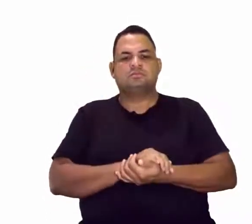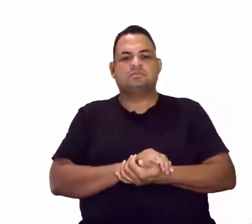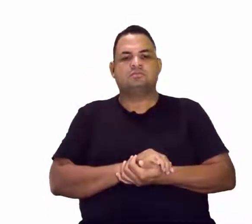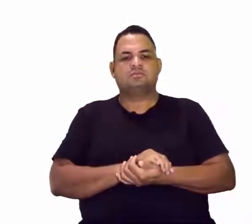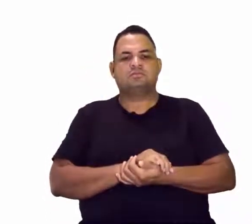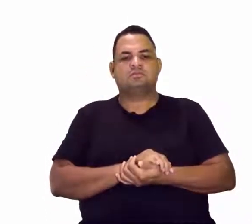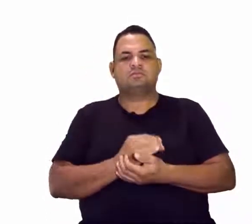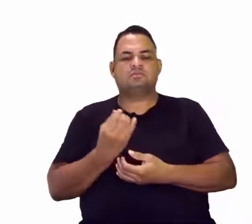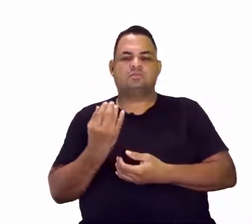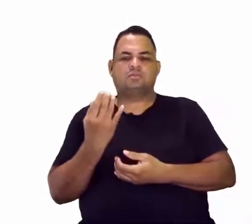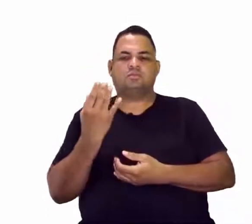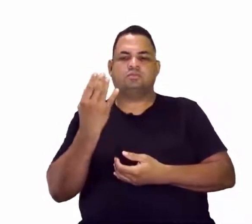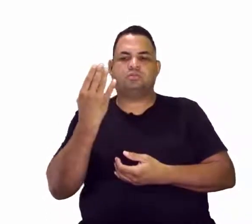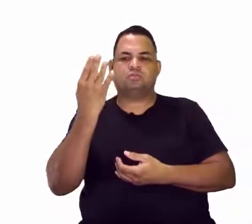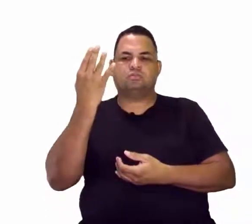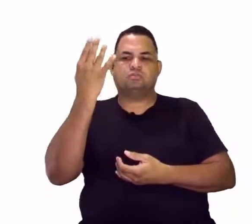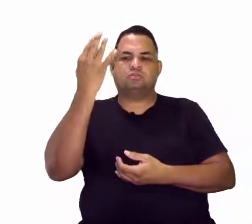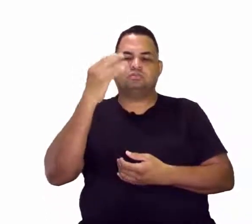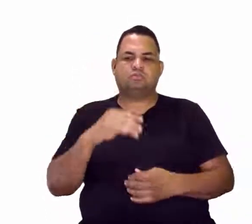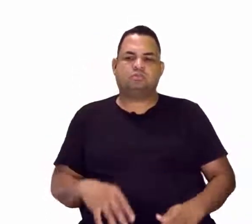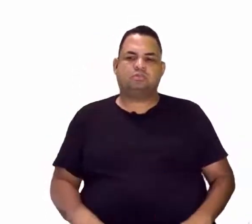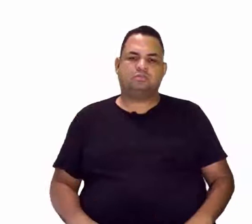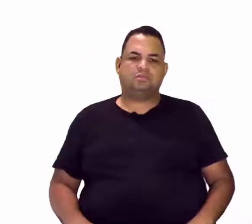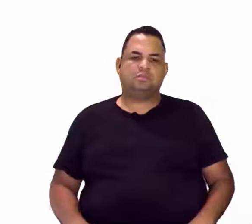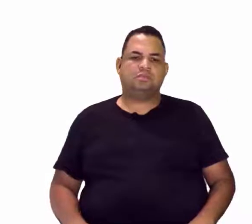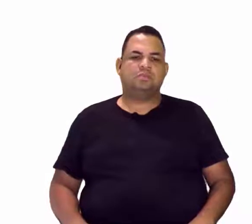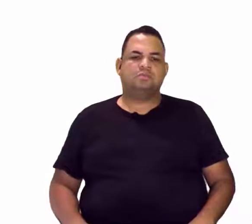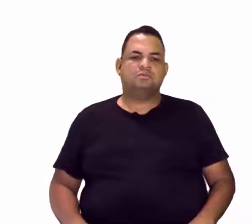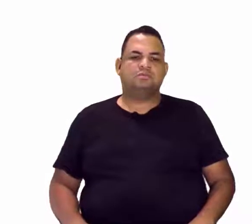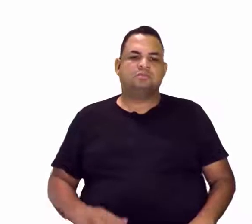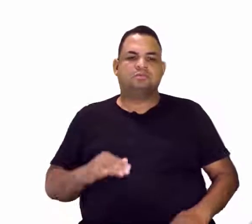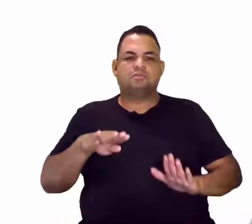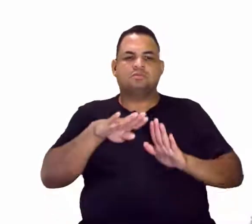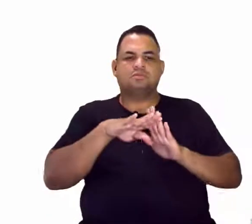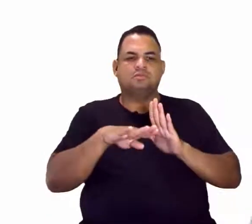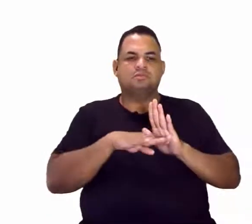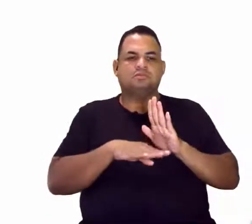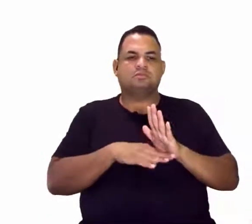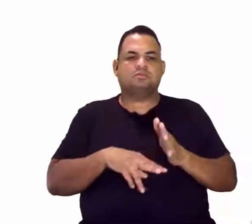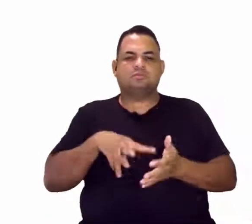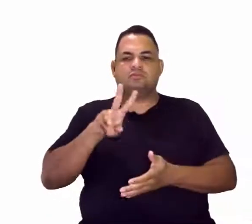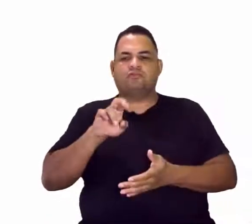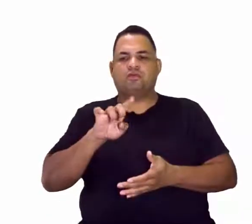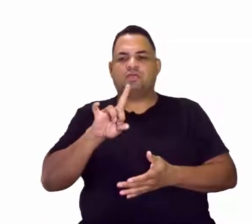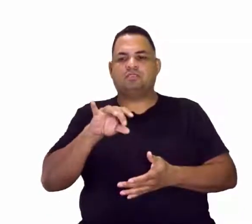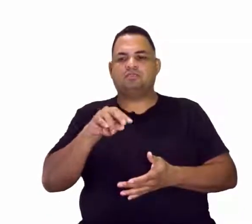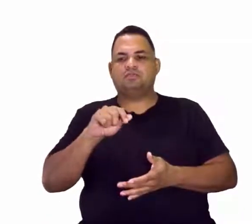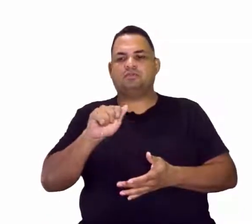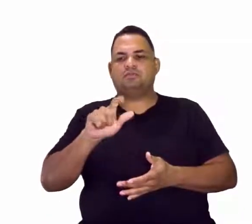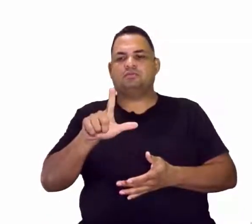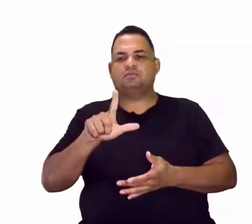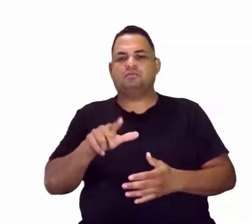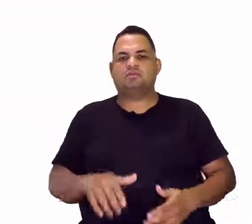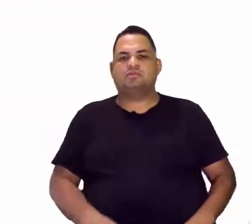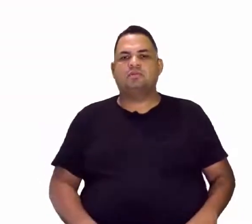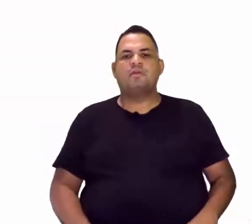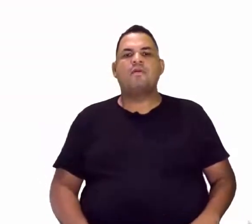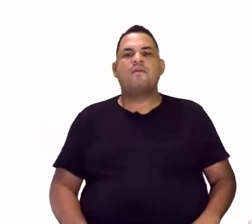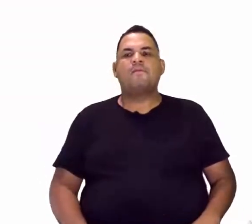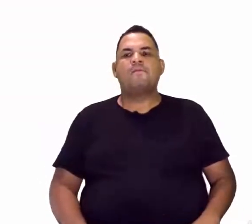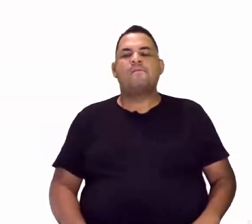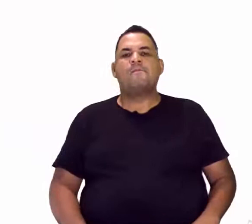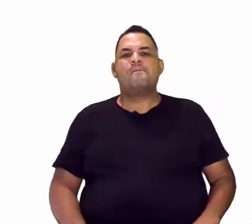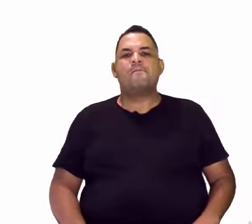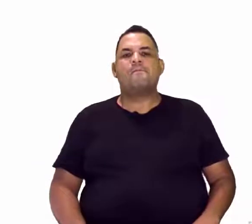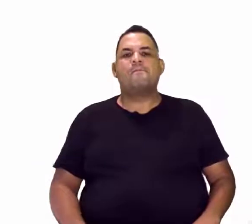ser gás, vão ser gasosos. E aí eles são classificados como volátil. E